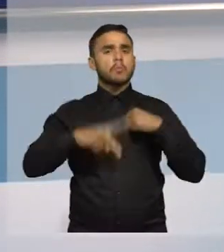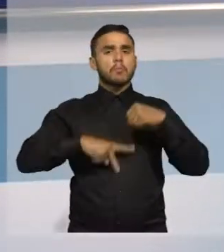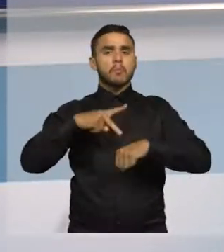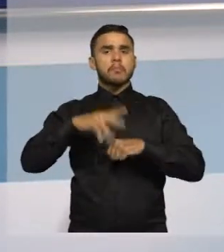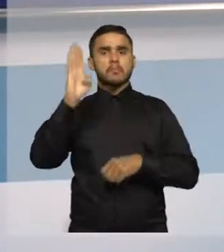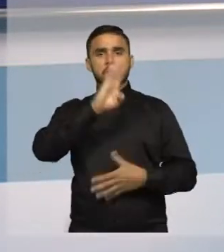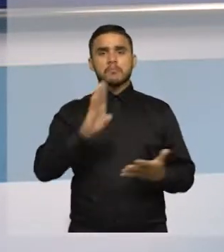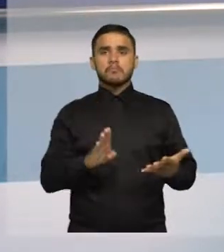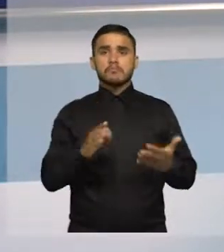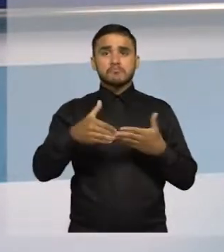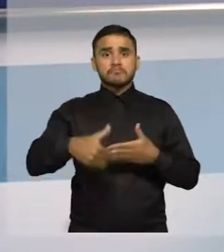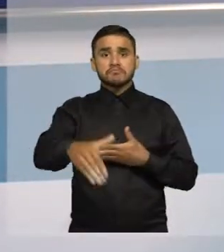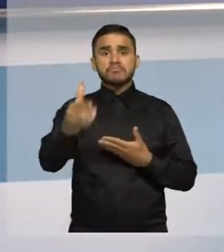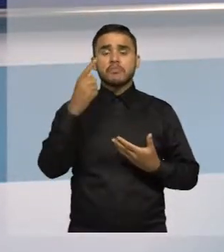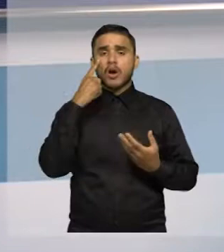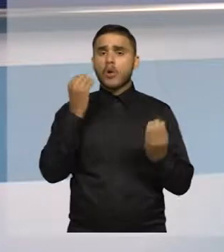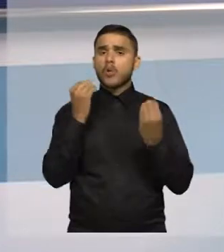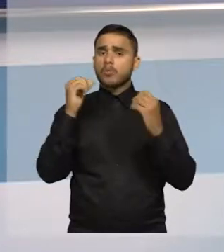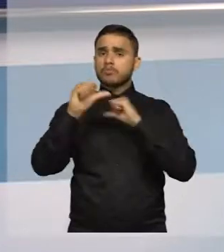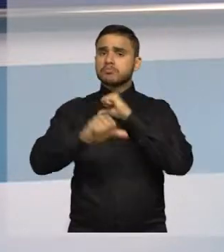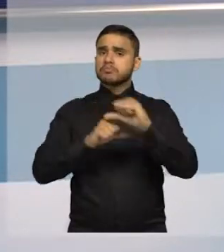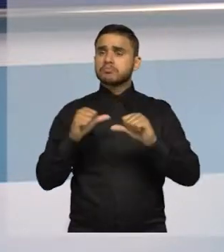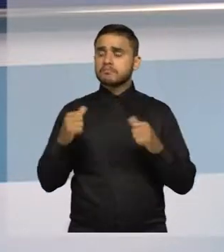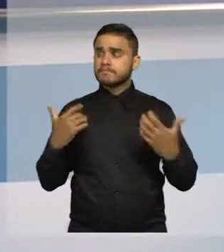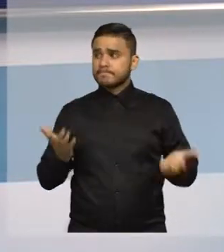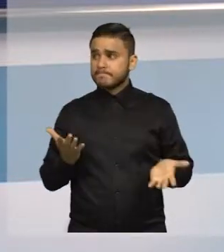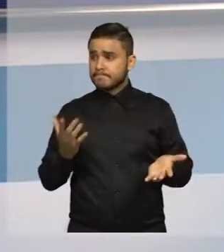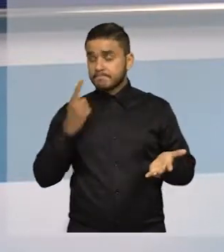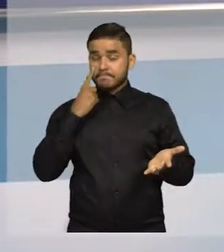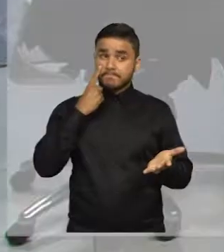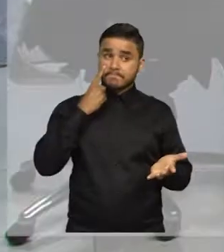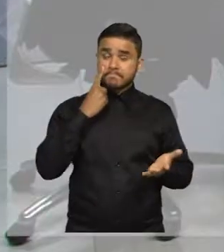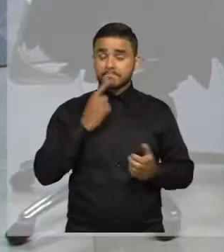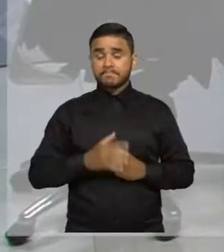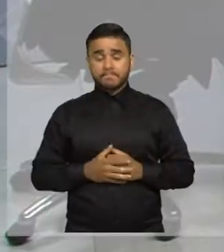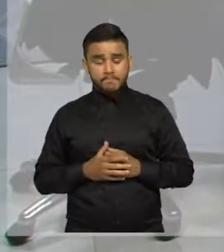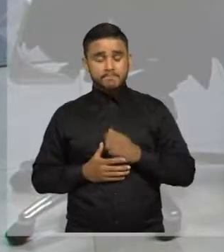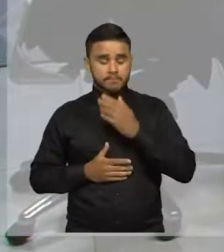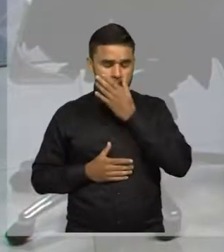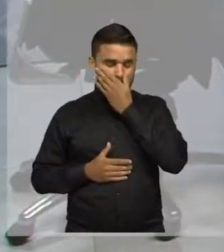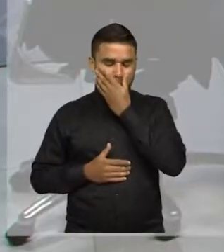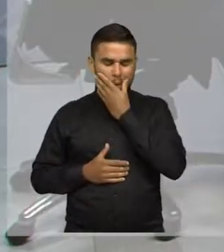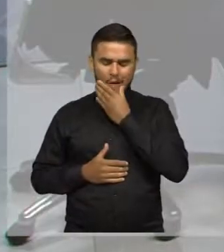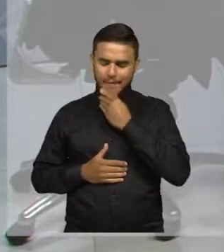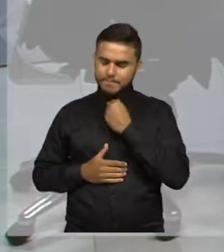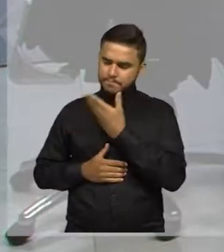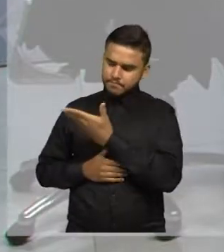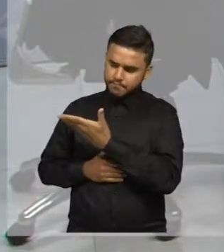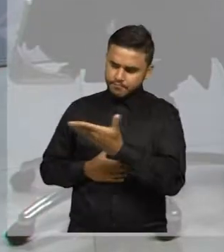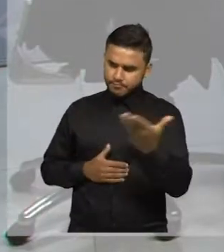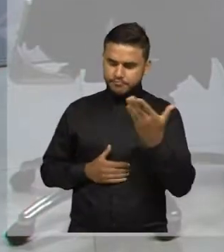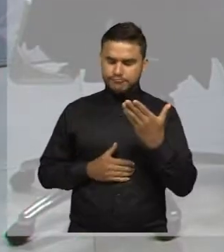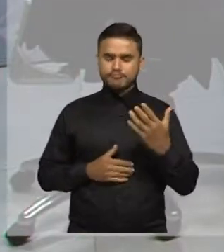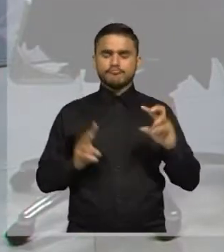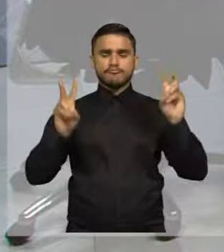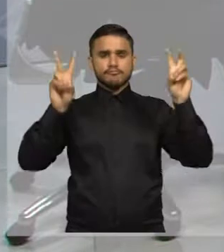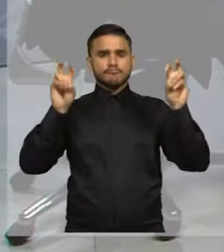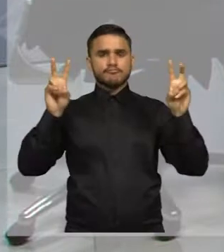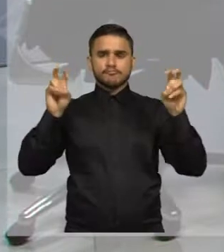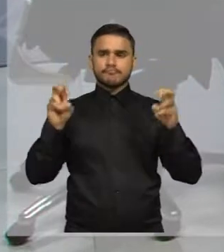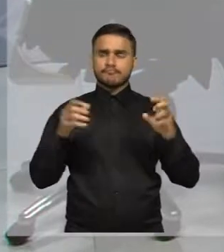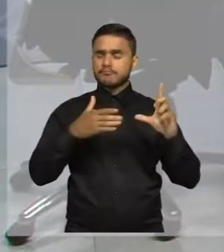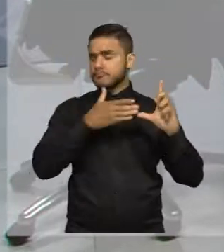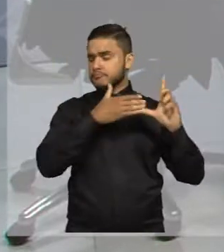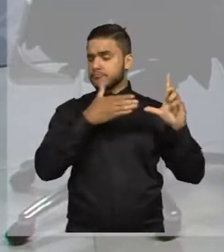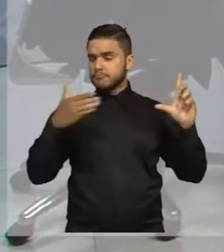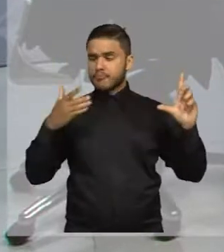país em se tratando de o que virá. E no que virá, eu quero começar com o tema que encerrei o primeiro